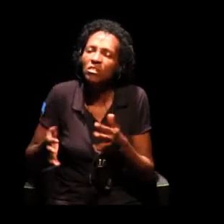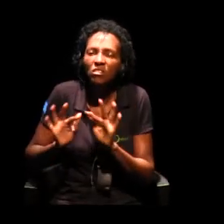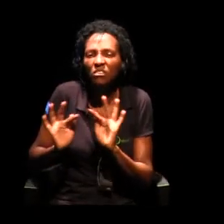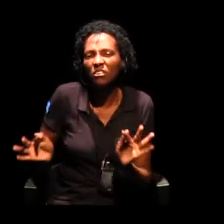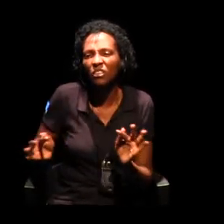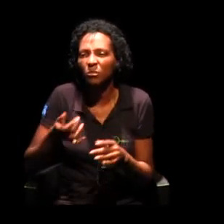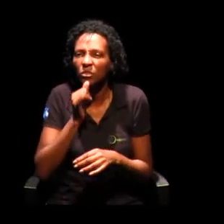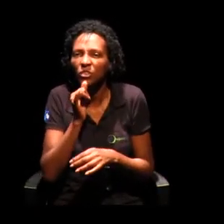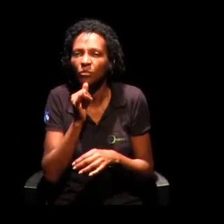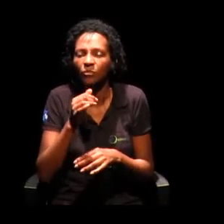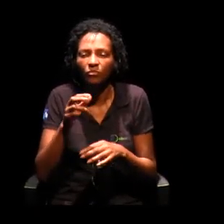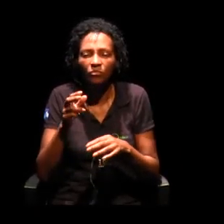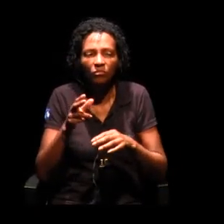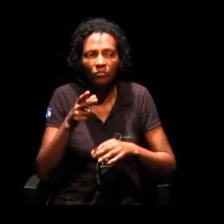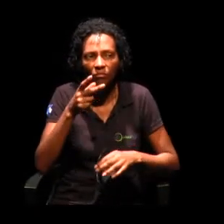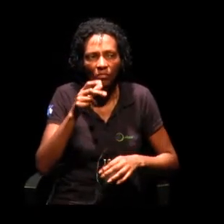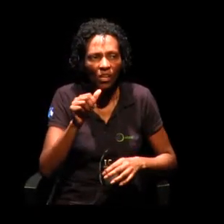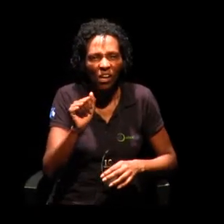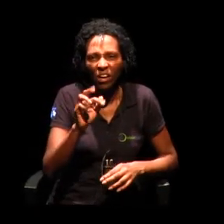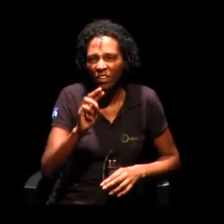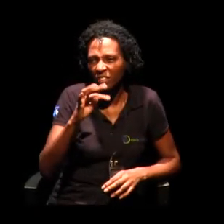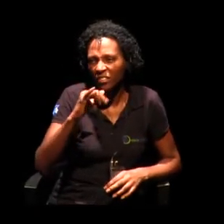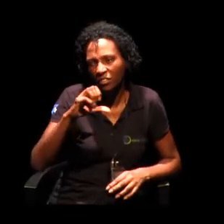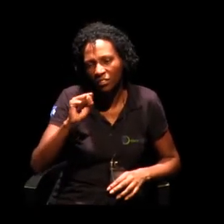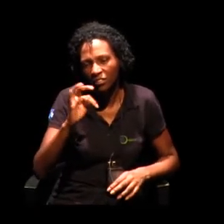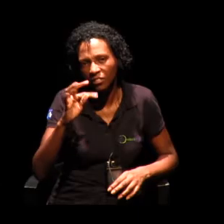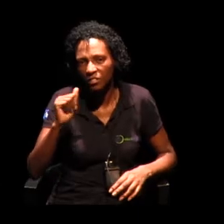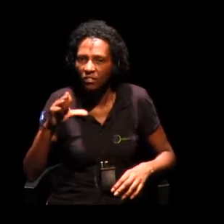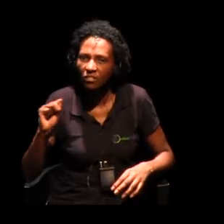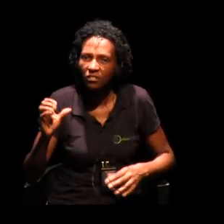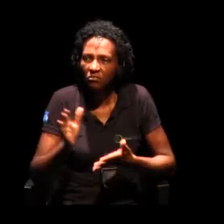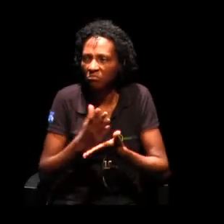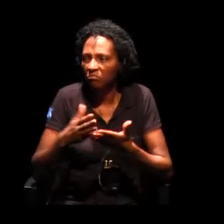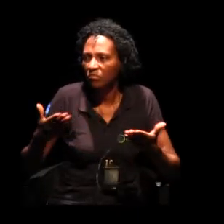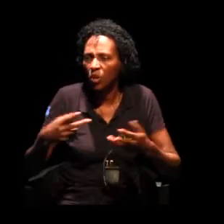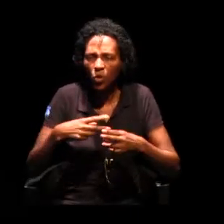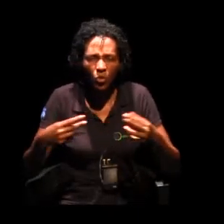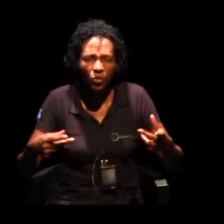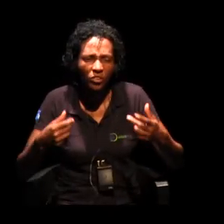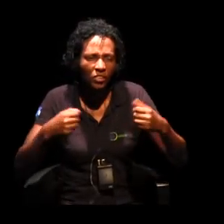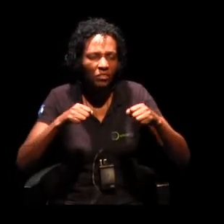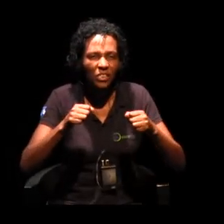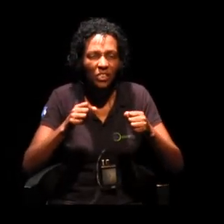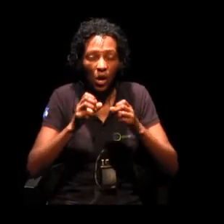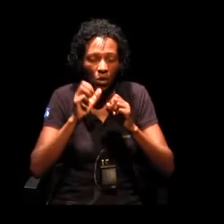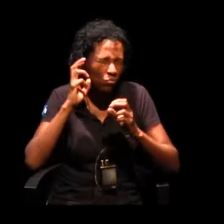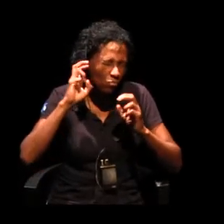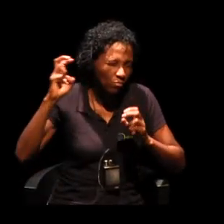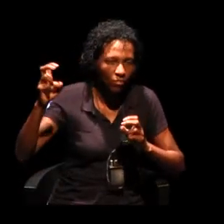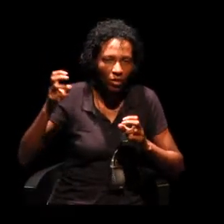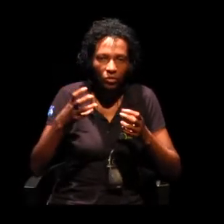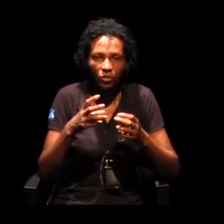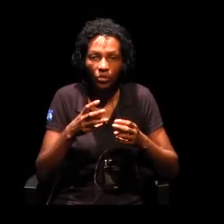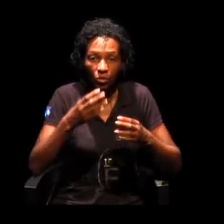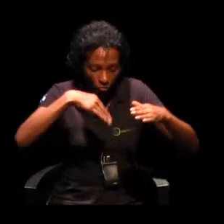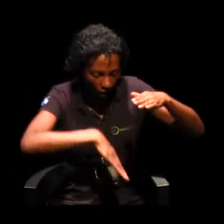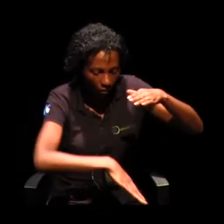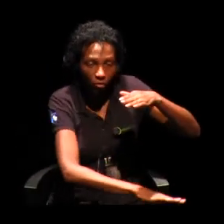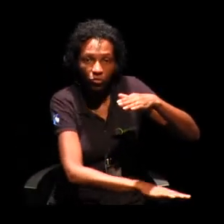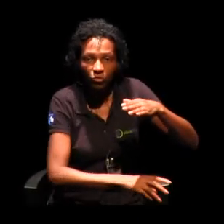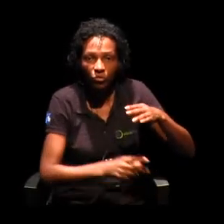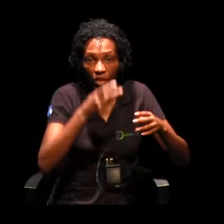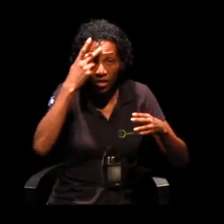indústria leve, por exemplo, artistas, coisas onde você tem que fazer barulho, por